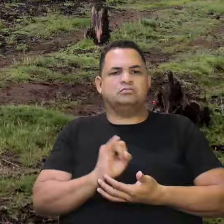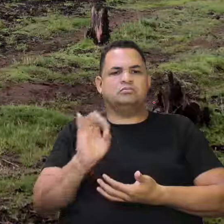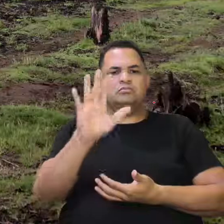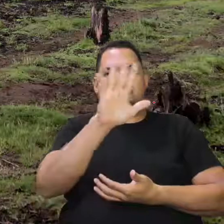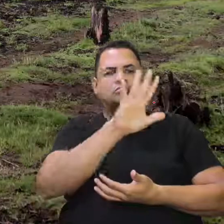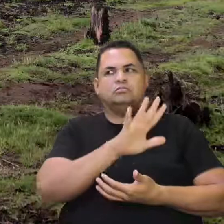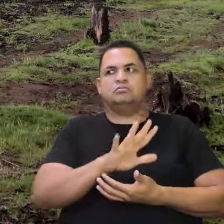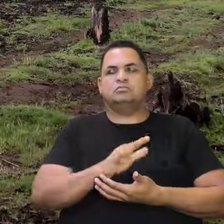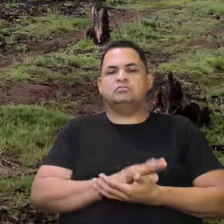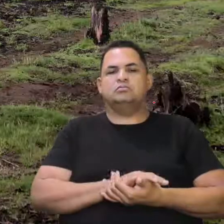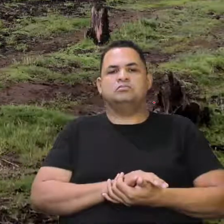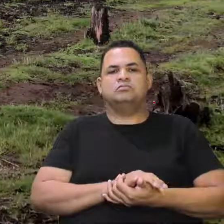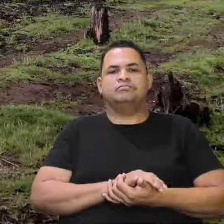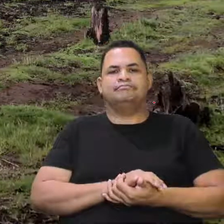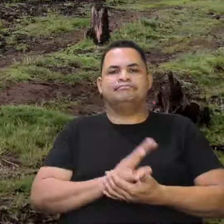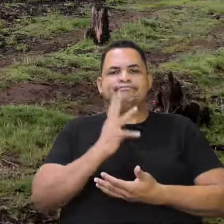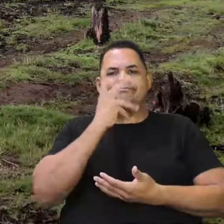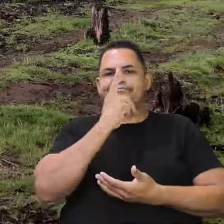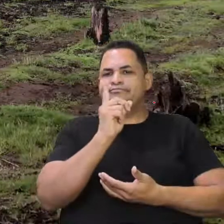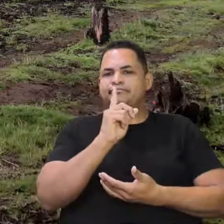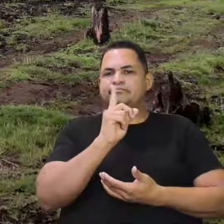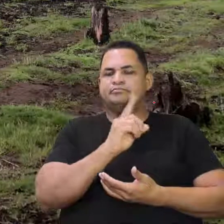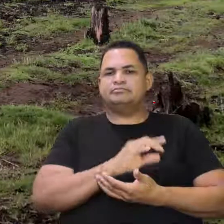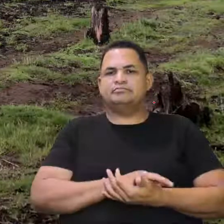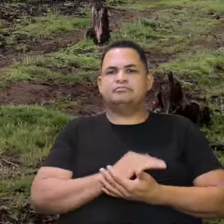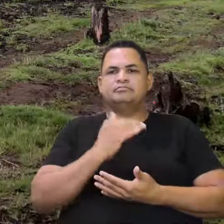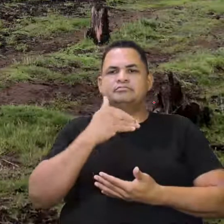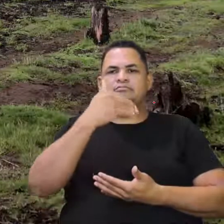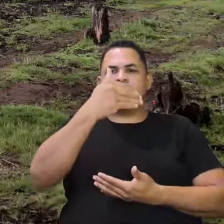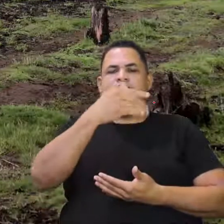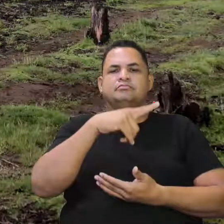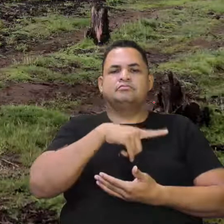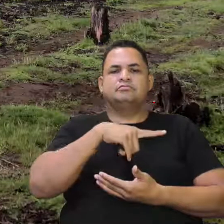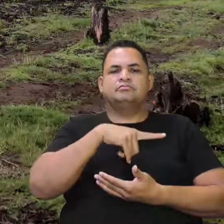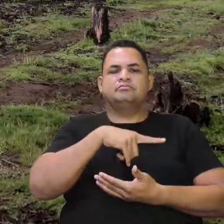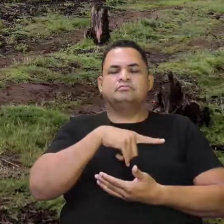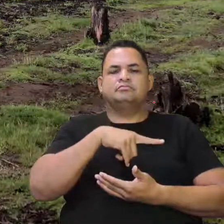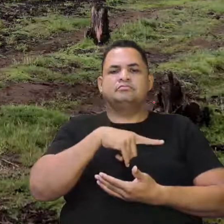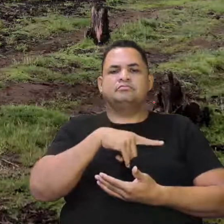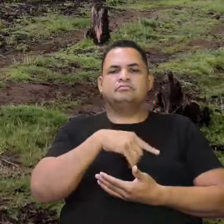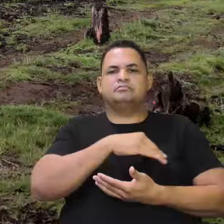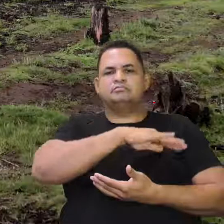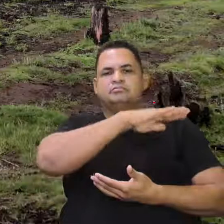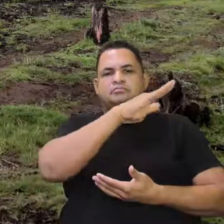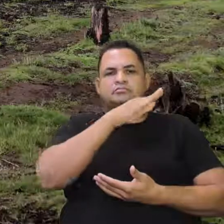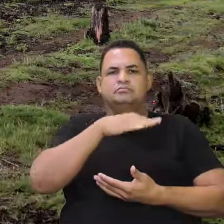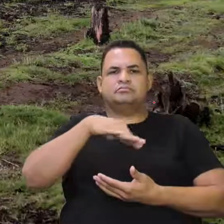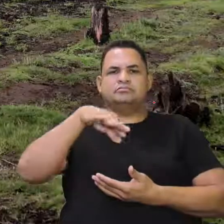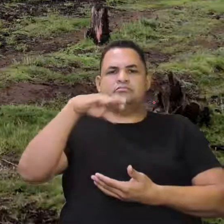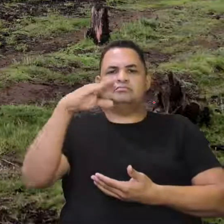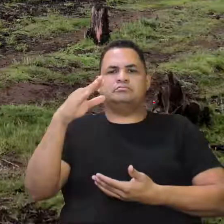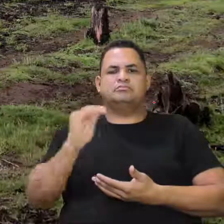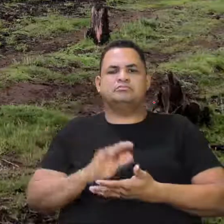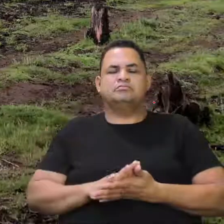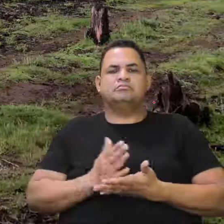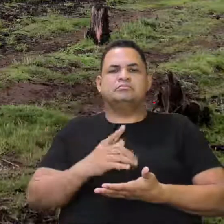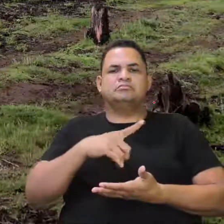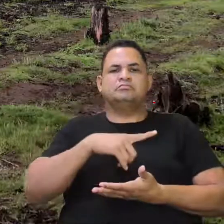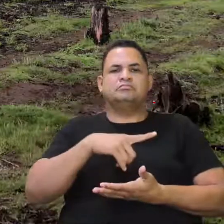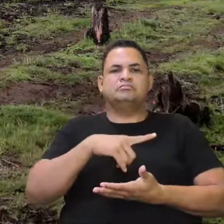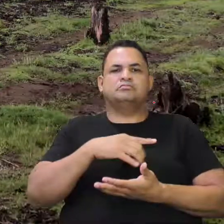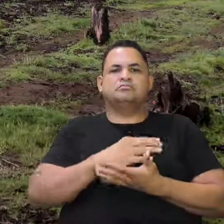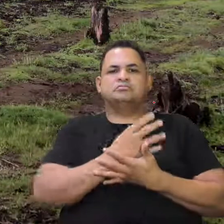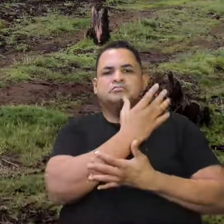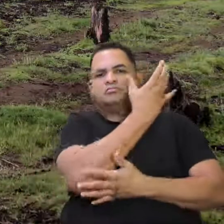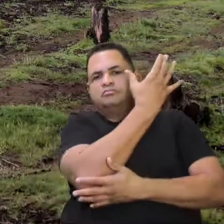ia dizer assim, né? Que imagem bonita, não. Lá atrás nós temos montanhas, né? Morros, nós temos